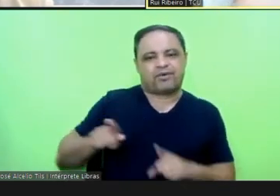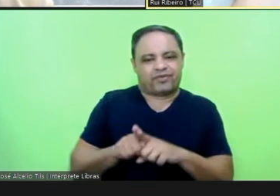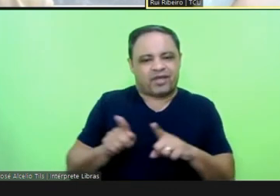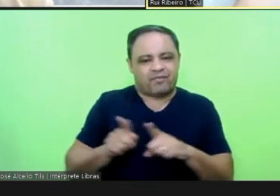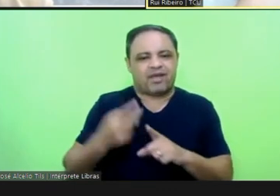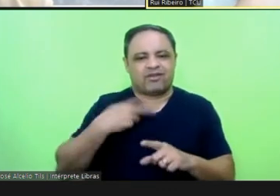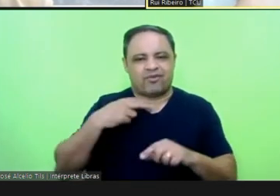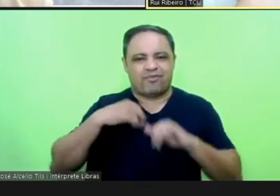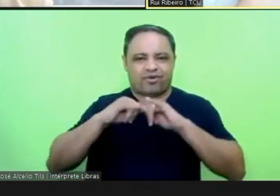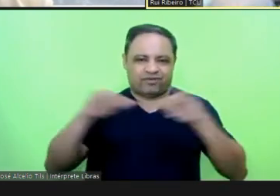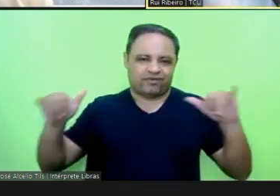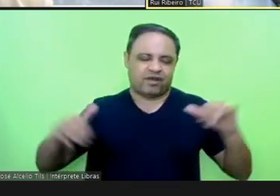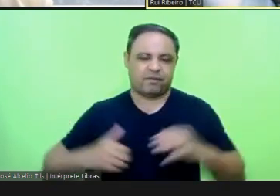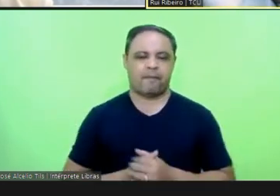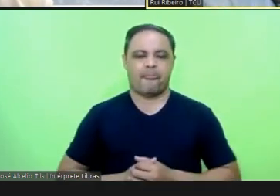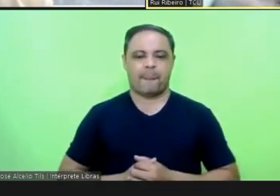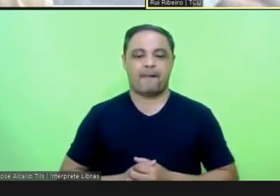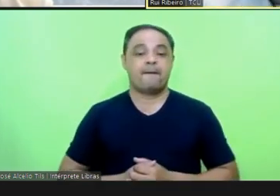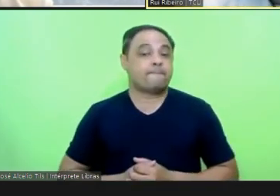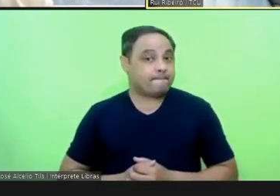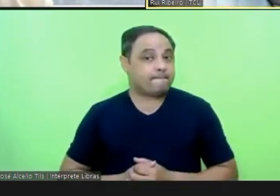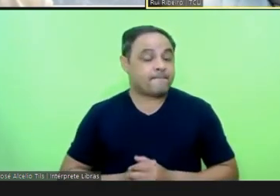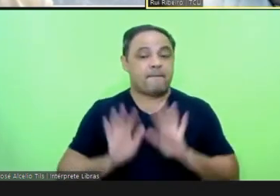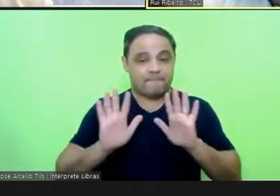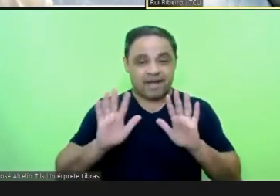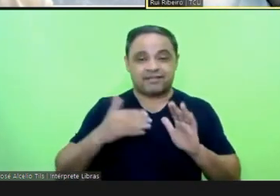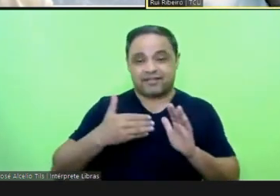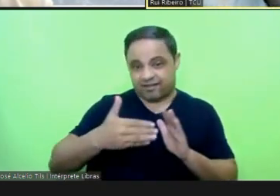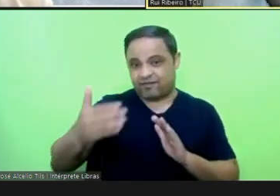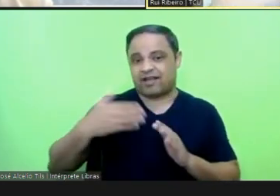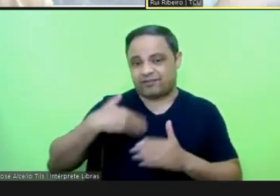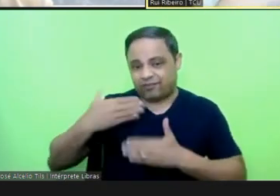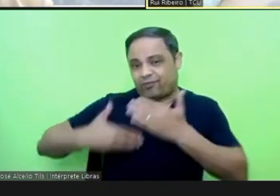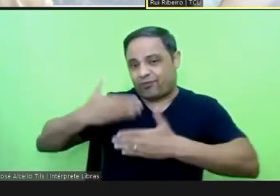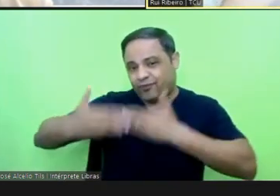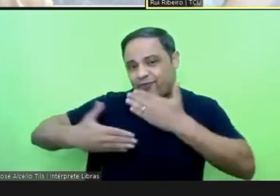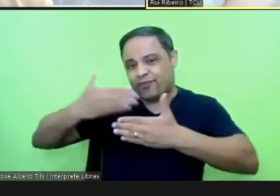ali expostas. Mas então isso tudo vai ser coisa que vai ser construída quando começar a acontecer.